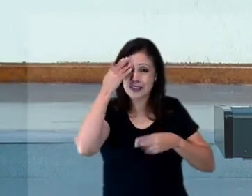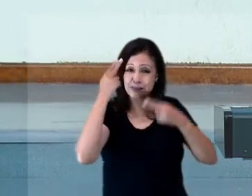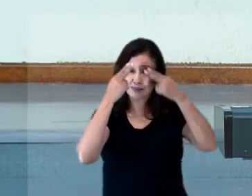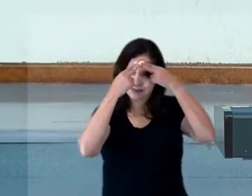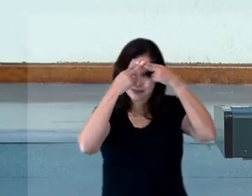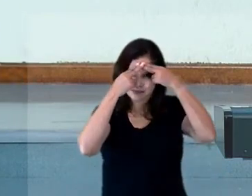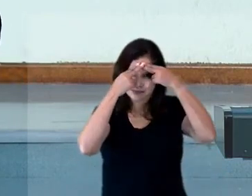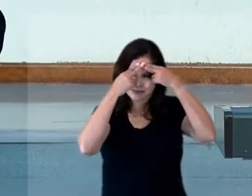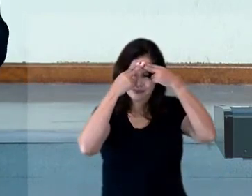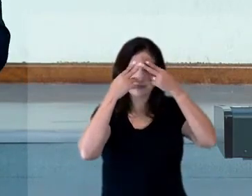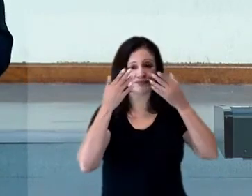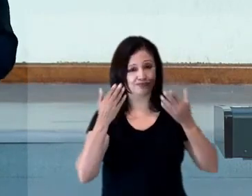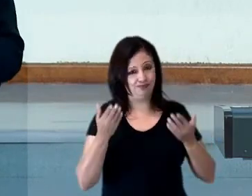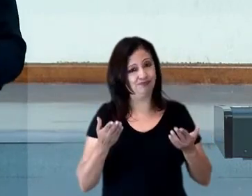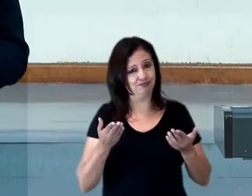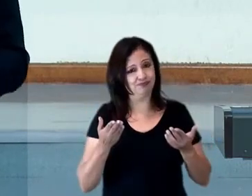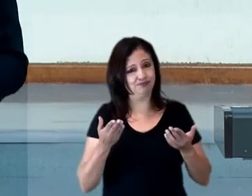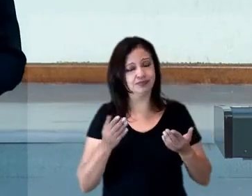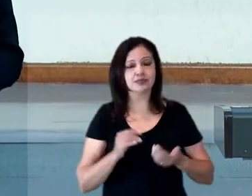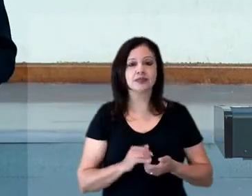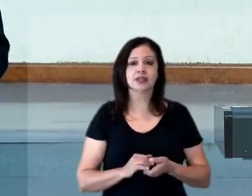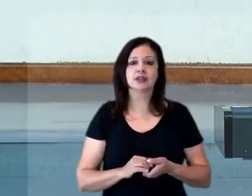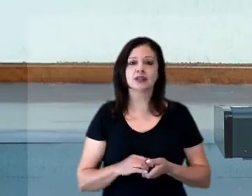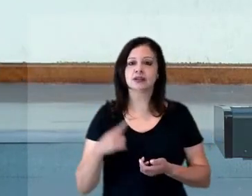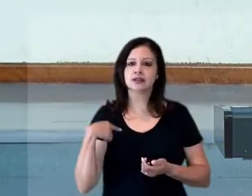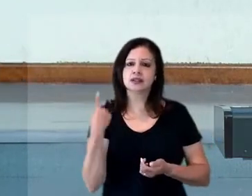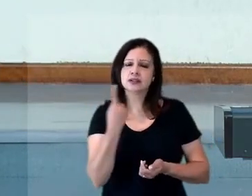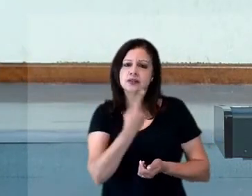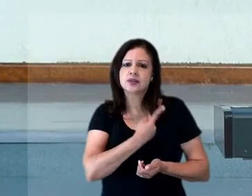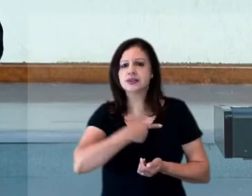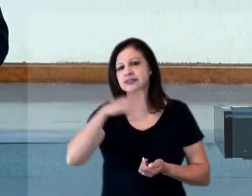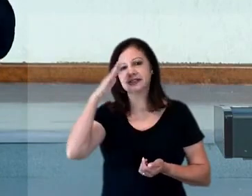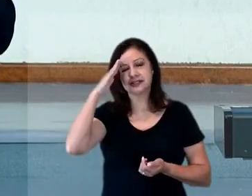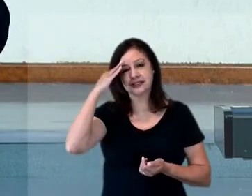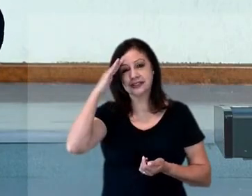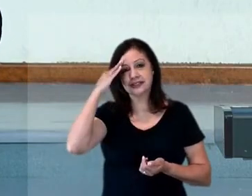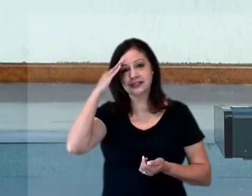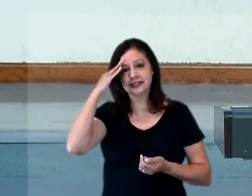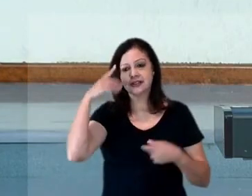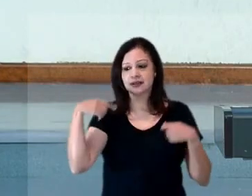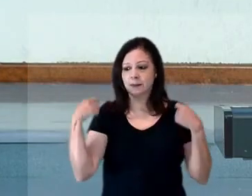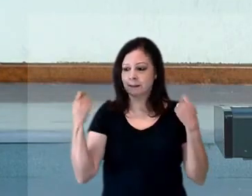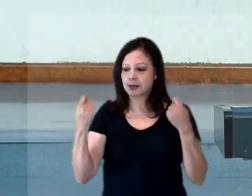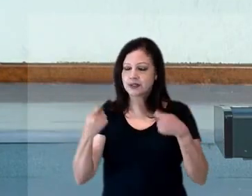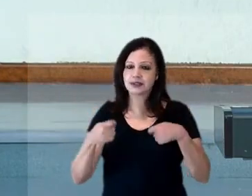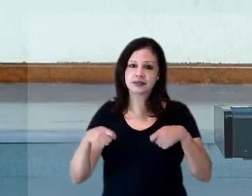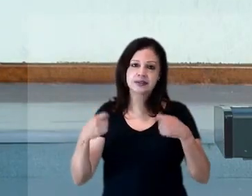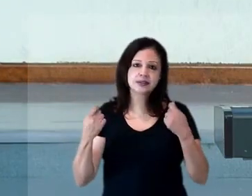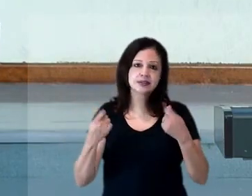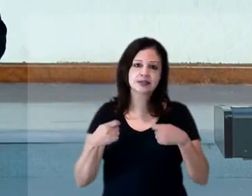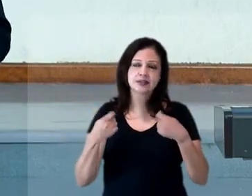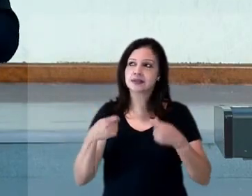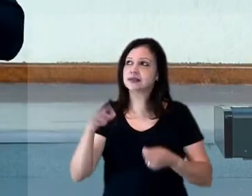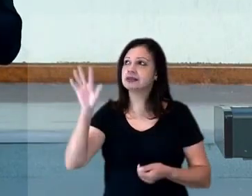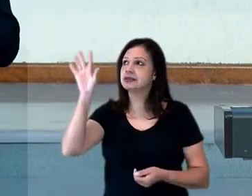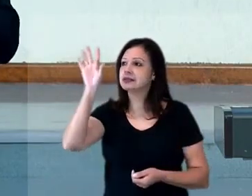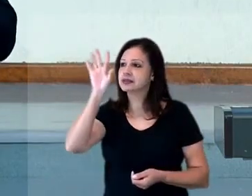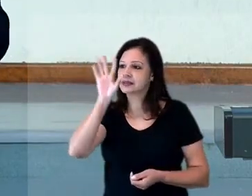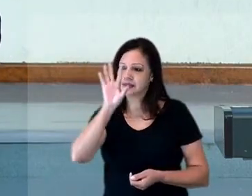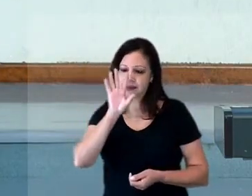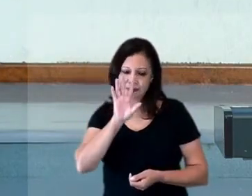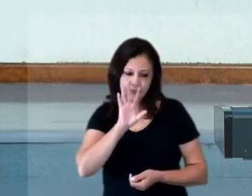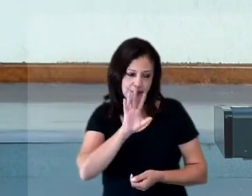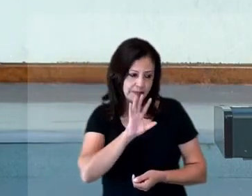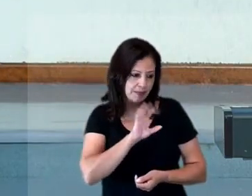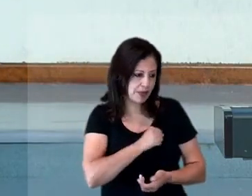a partir do momento que nós entendemos que existe a necessidade de amarmos uns